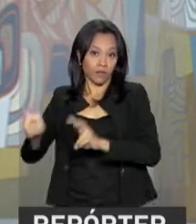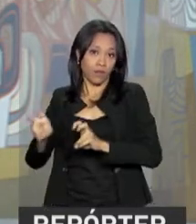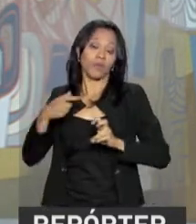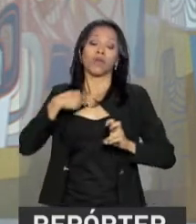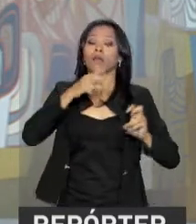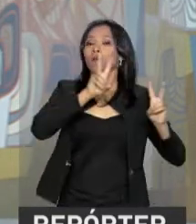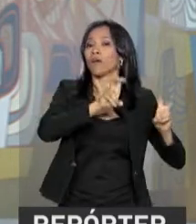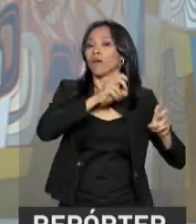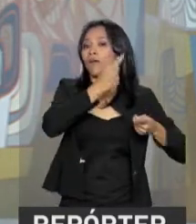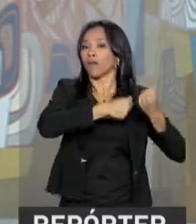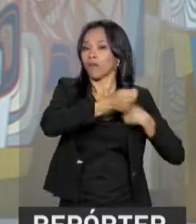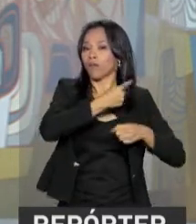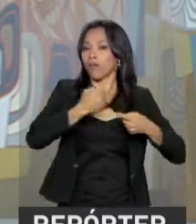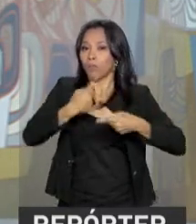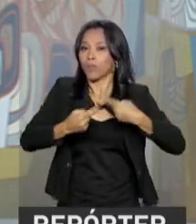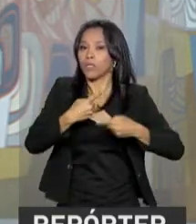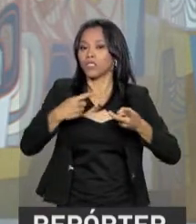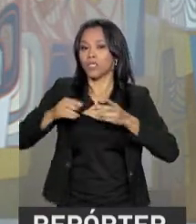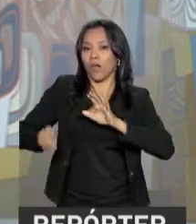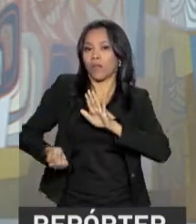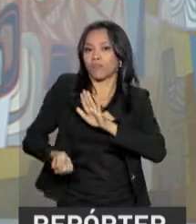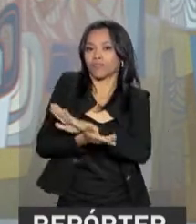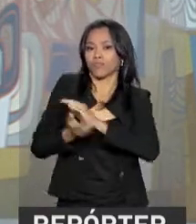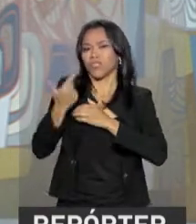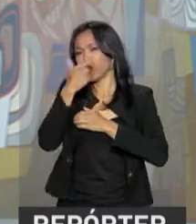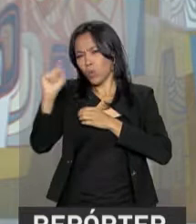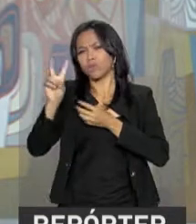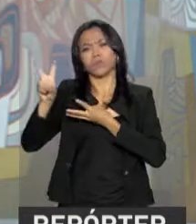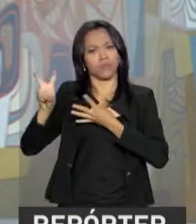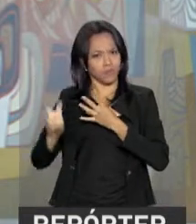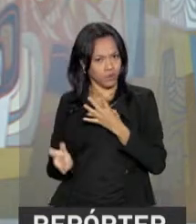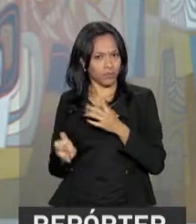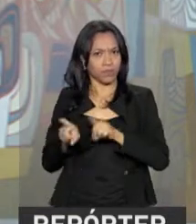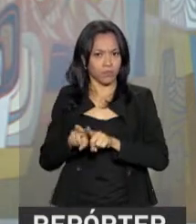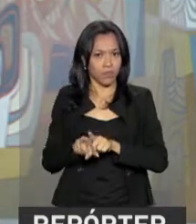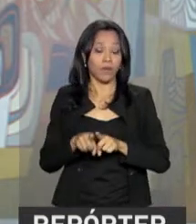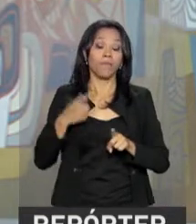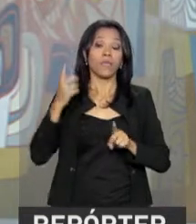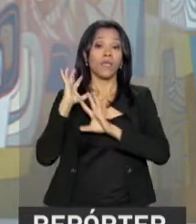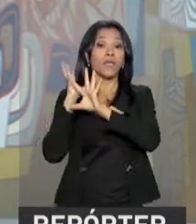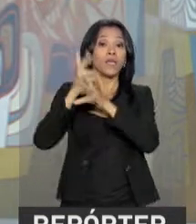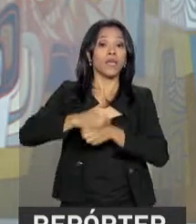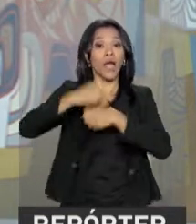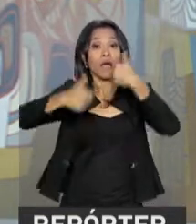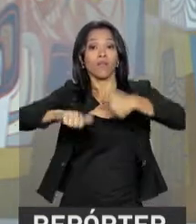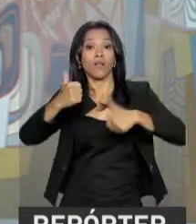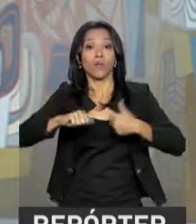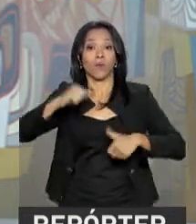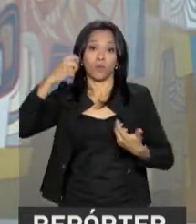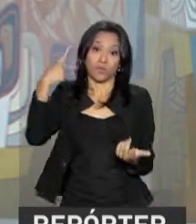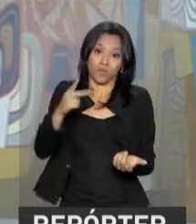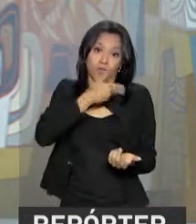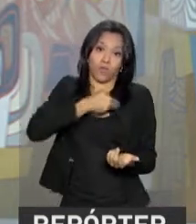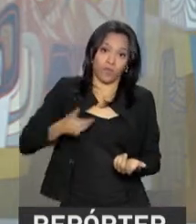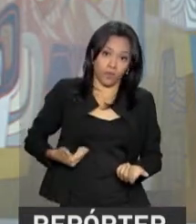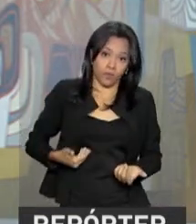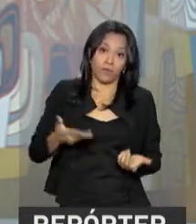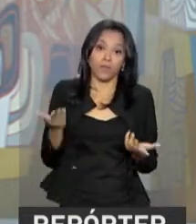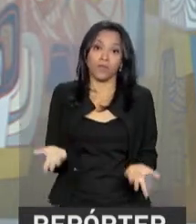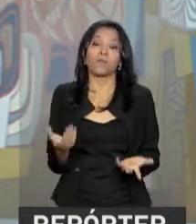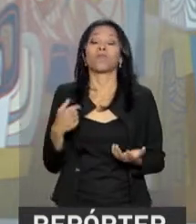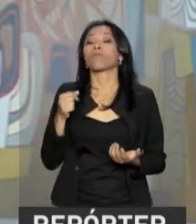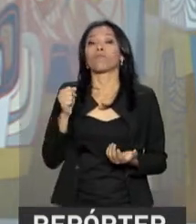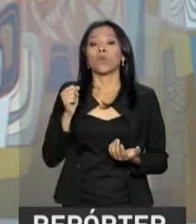economia, política, combate à corrupção, entre outros assuntos, e também fez um balanço do seu governo. O presidente recebeu